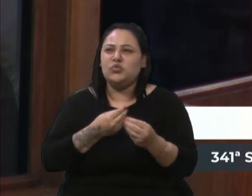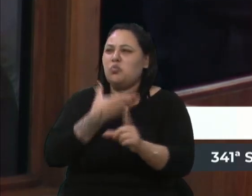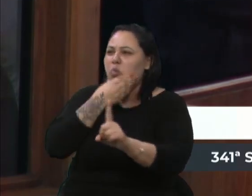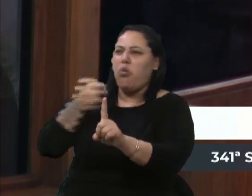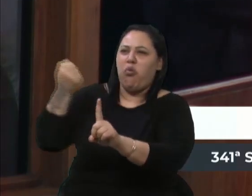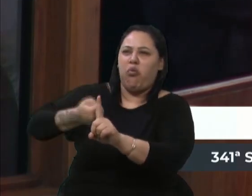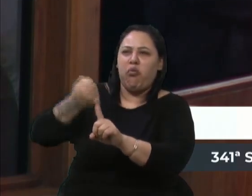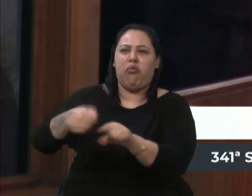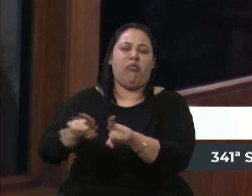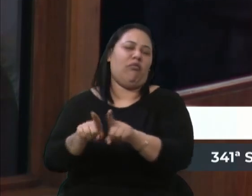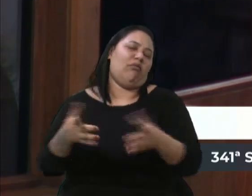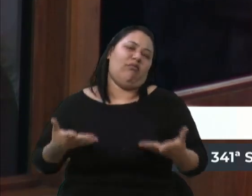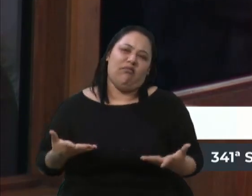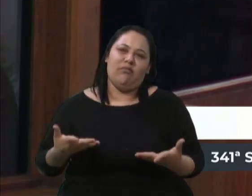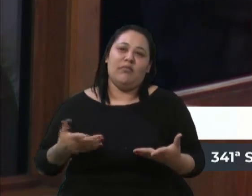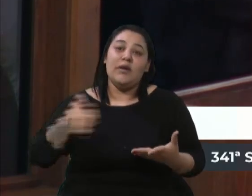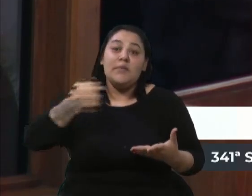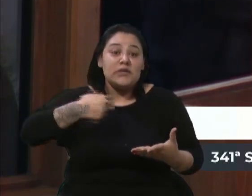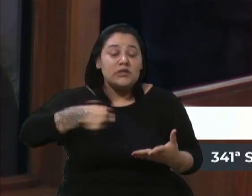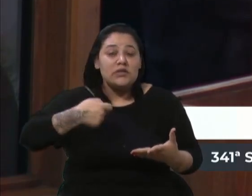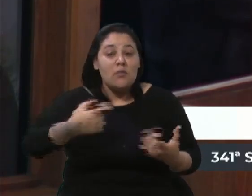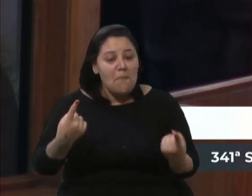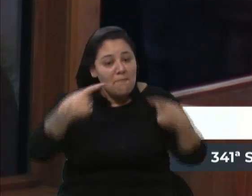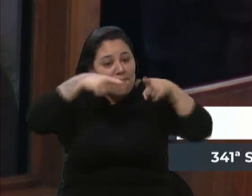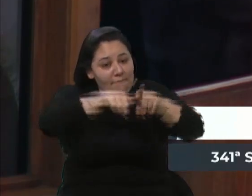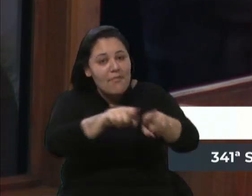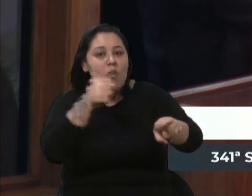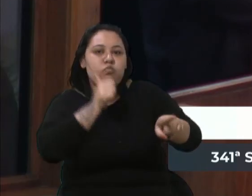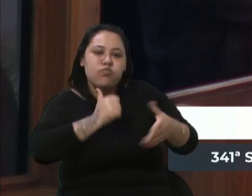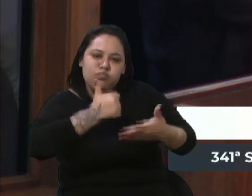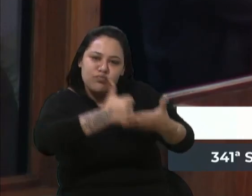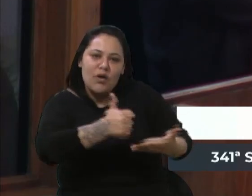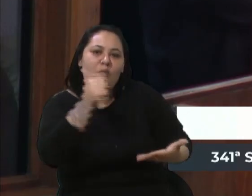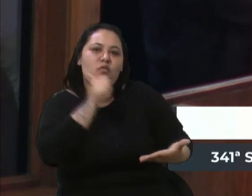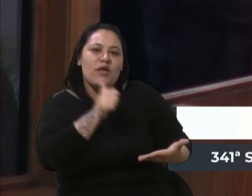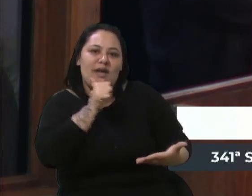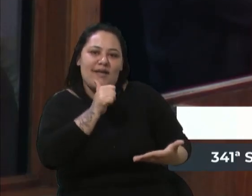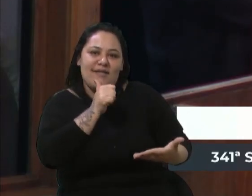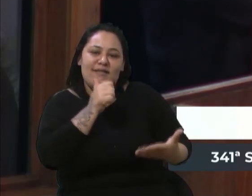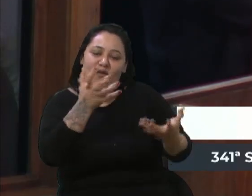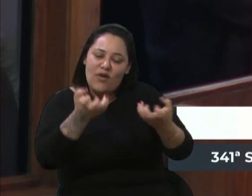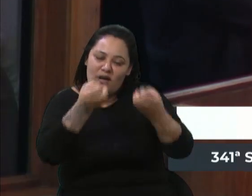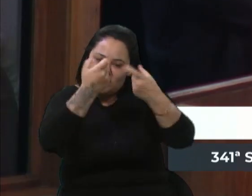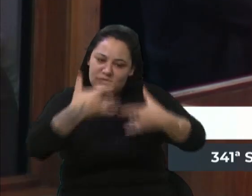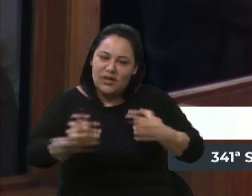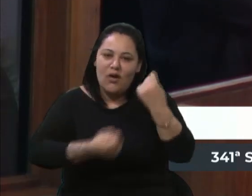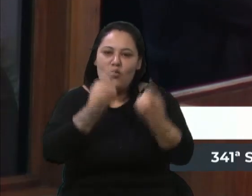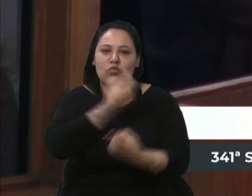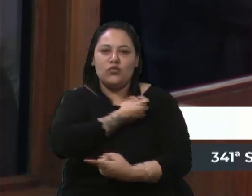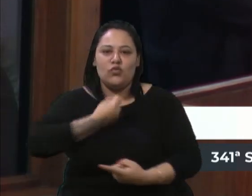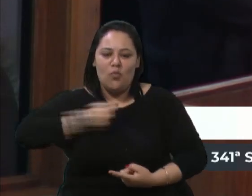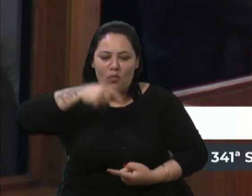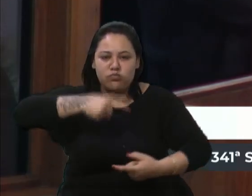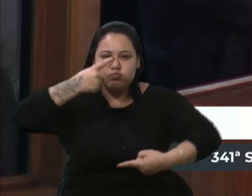luta como parceiros. E eu trago alguns dados aqui nessa discussão.